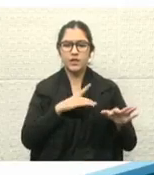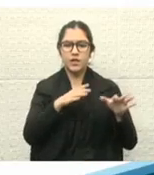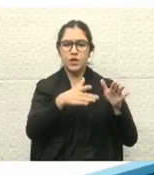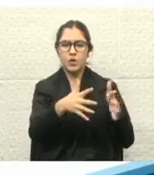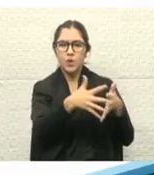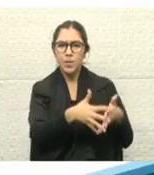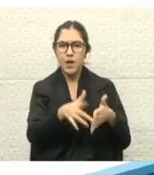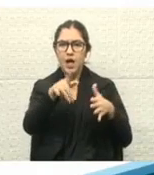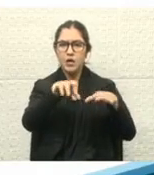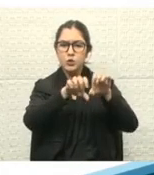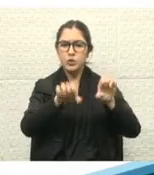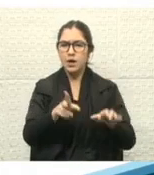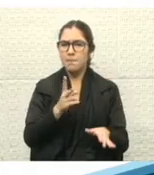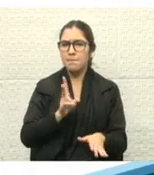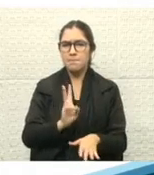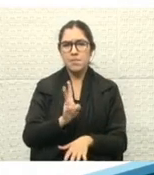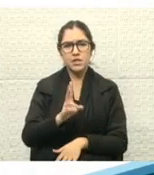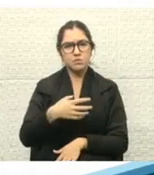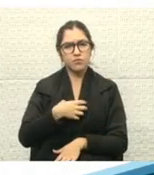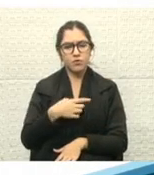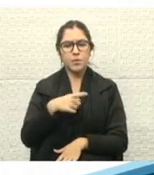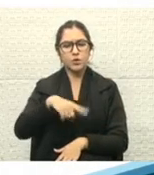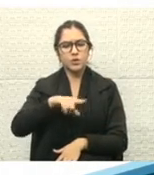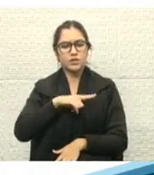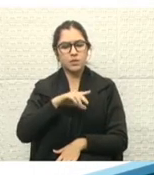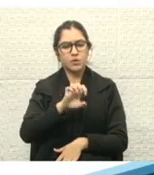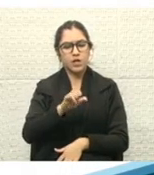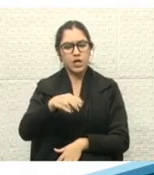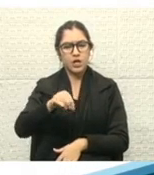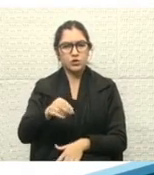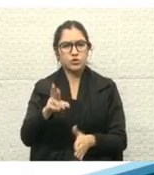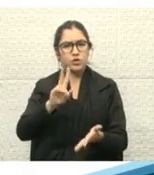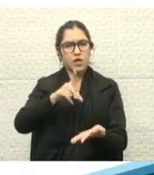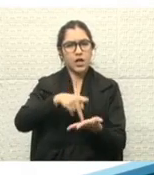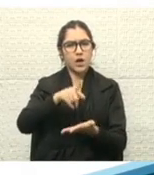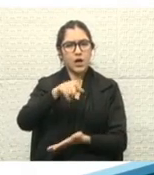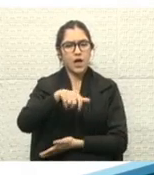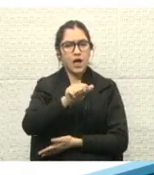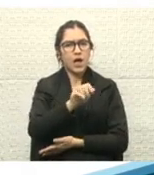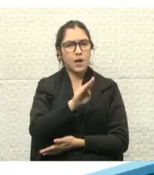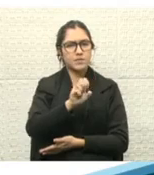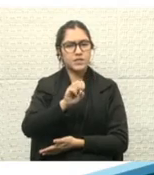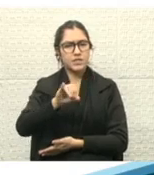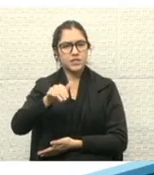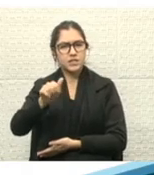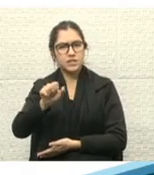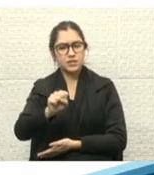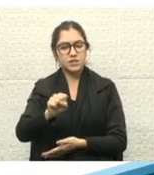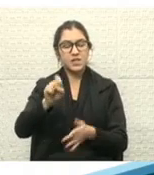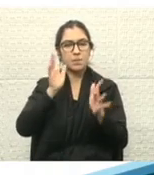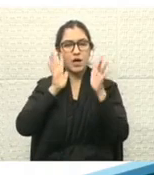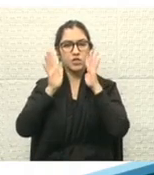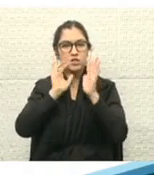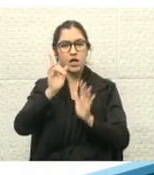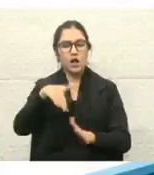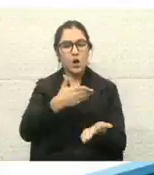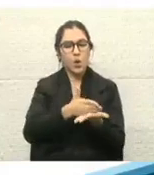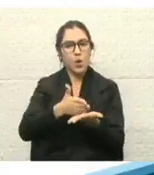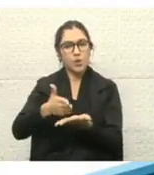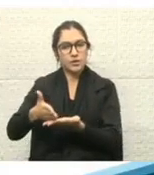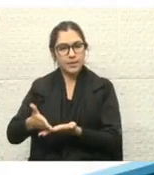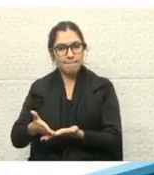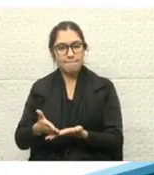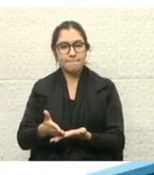complexo é estruturado da mesma forma. Nós temos o eixo real como sendo das abscissas, o eixo imaginário como sendo das